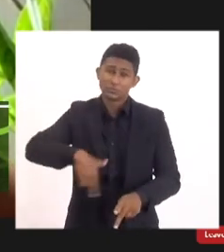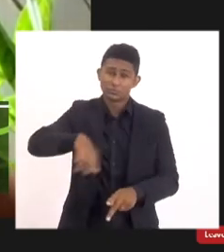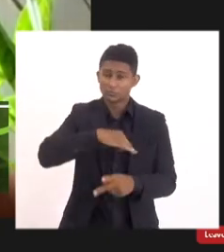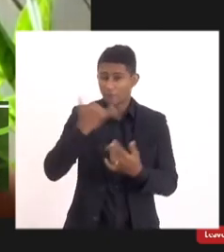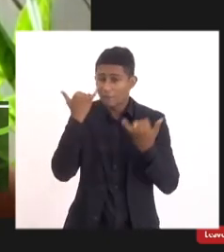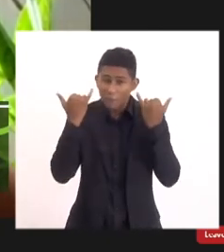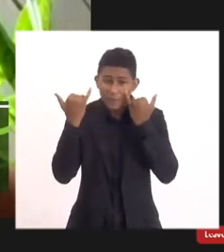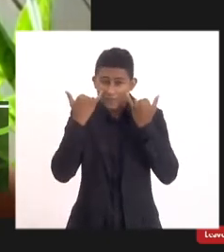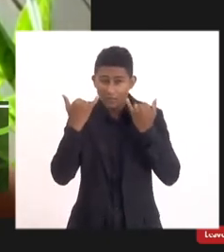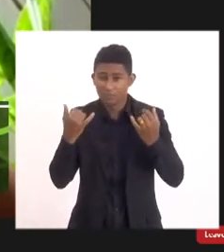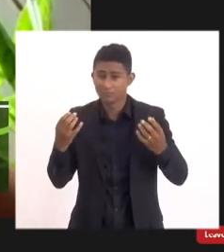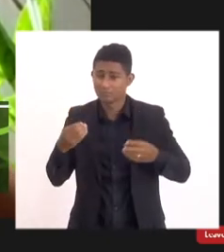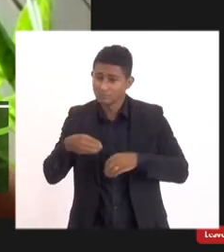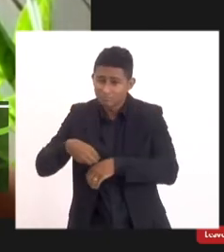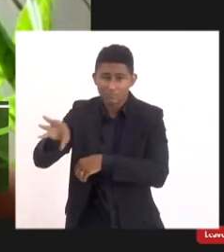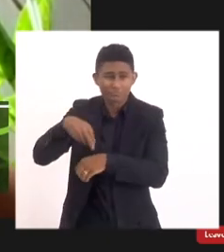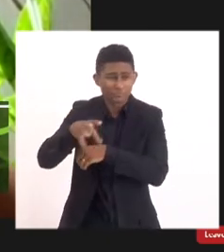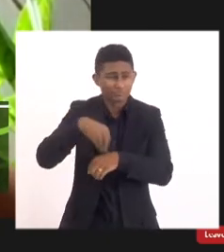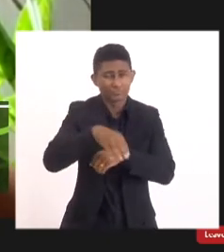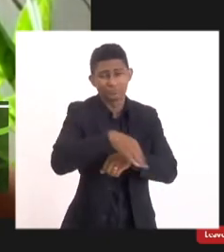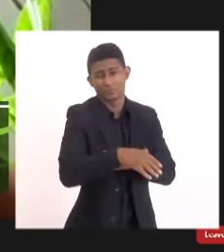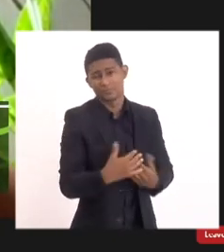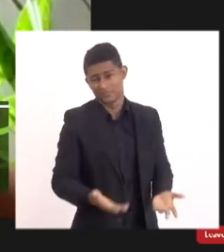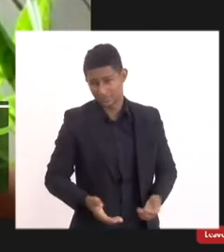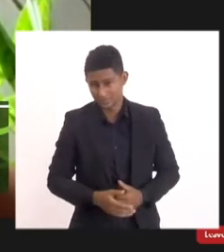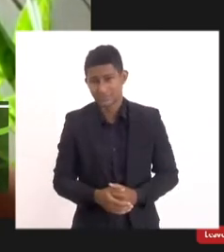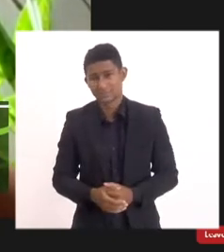alguns com essa questão. Então,